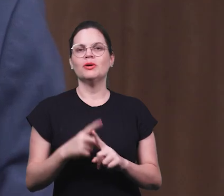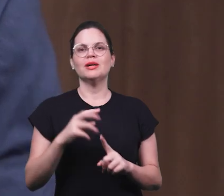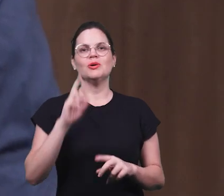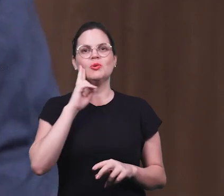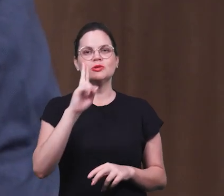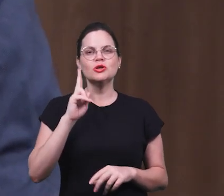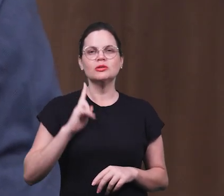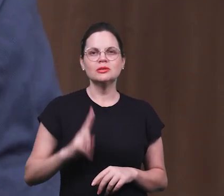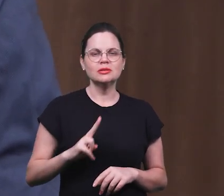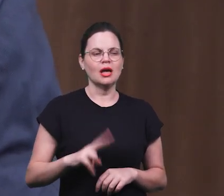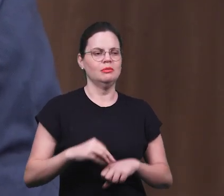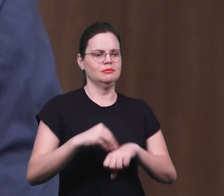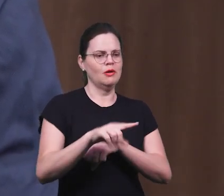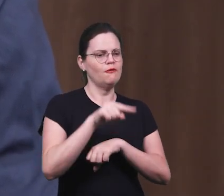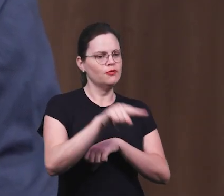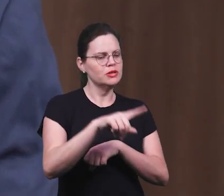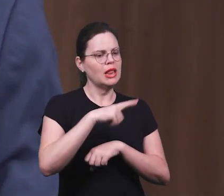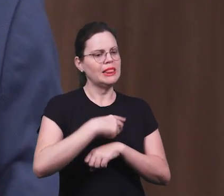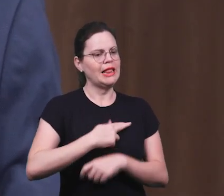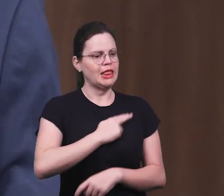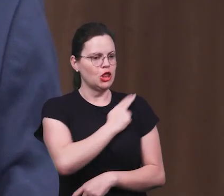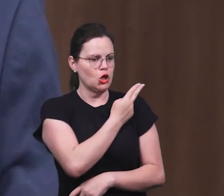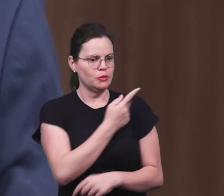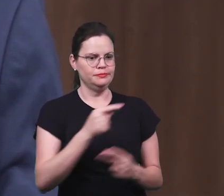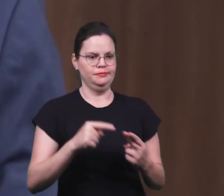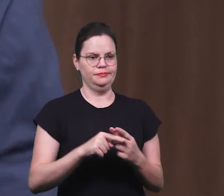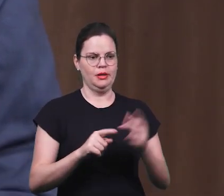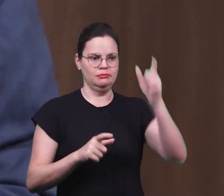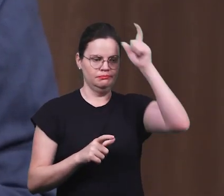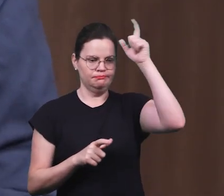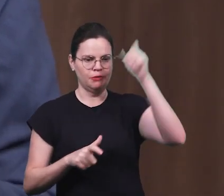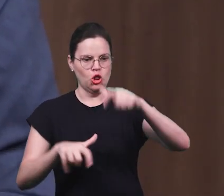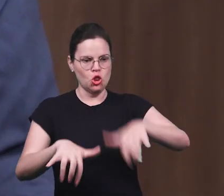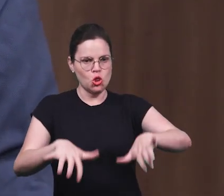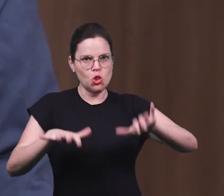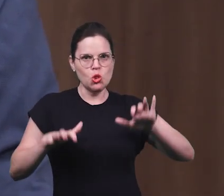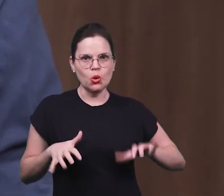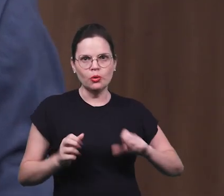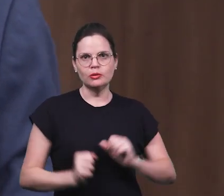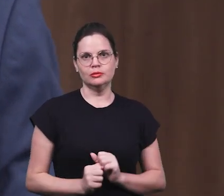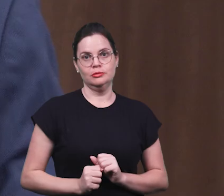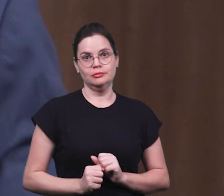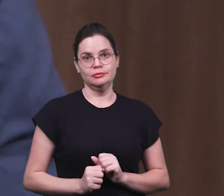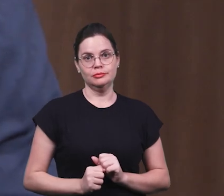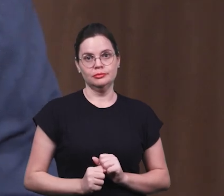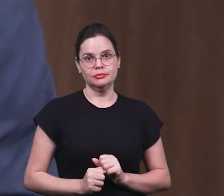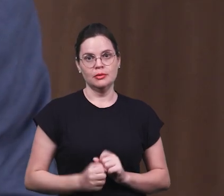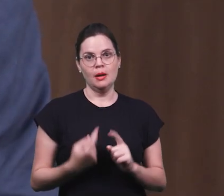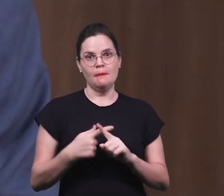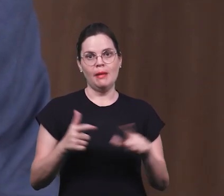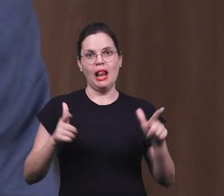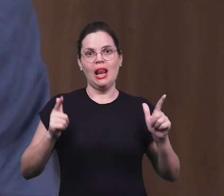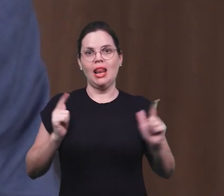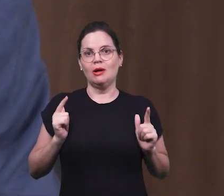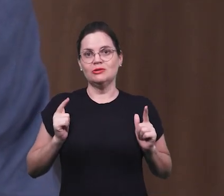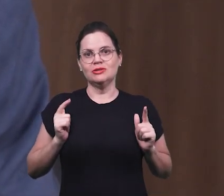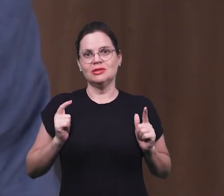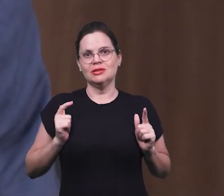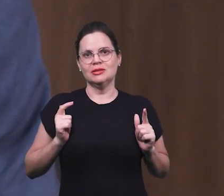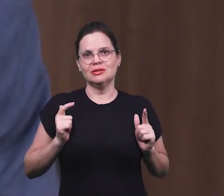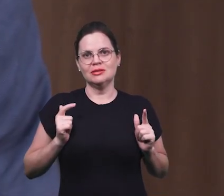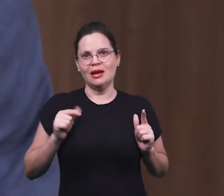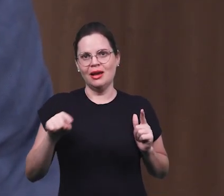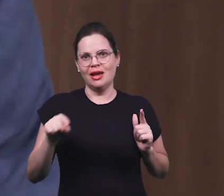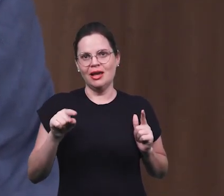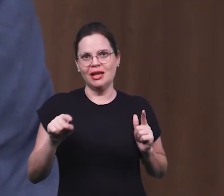tolerando Jezabel, Nicolaita, o trono de Satanás, algumas leis dentro da igreja. Mas de Laodiceia ele falou uma coisa interessante, ele não